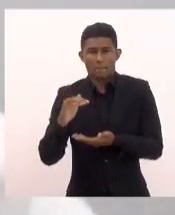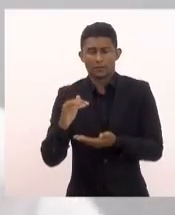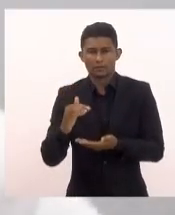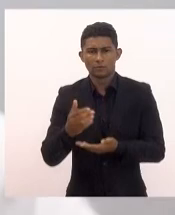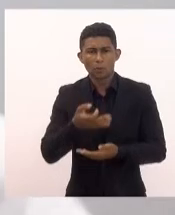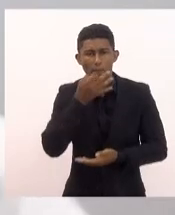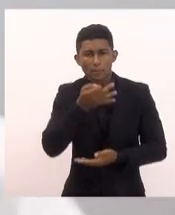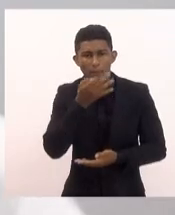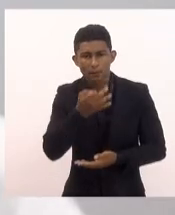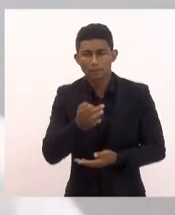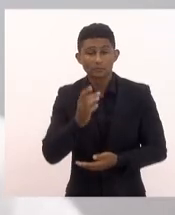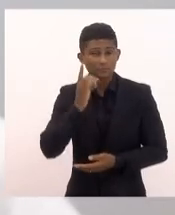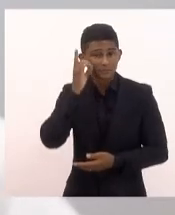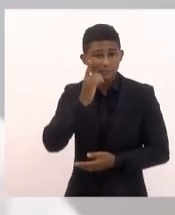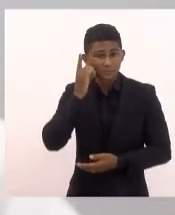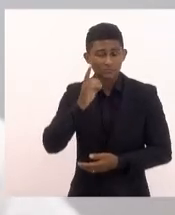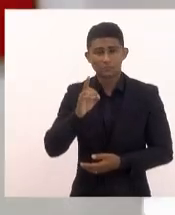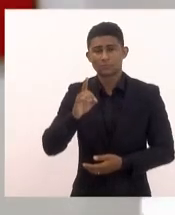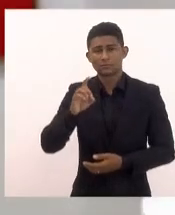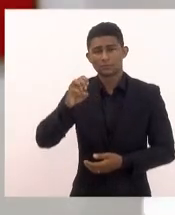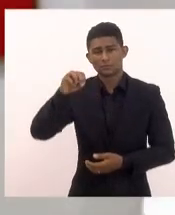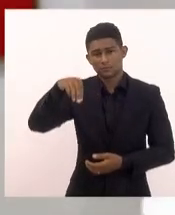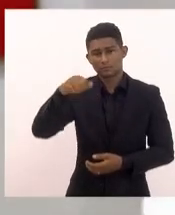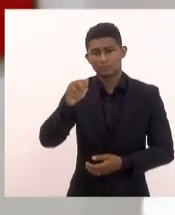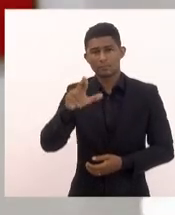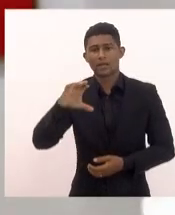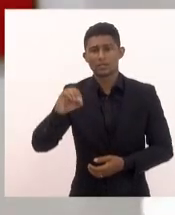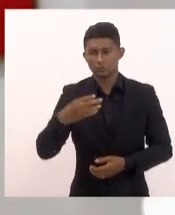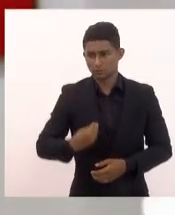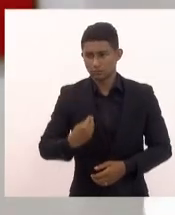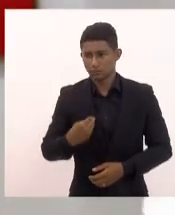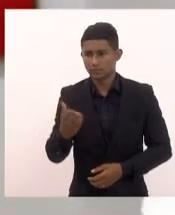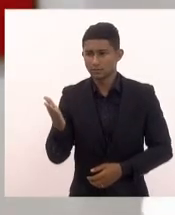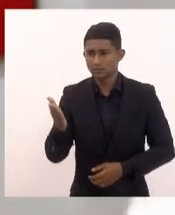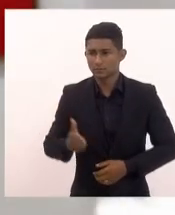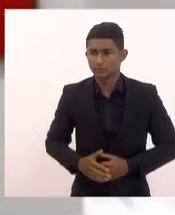parecer, deputado Márcio Pacheco.